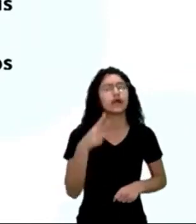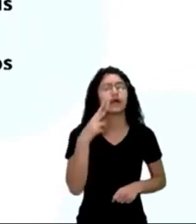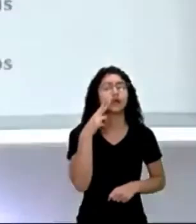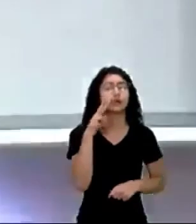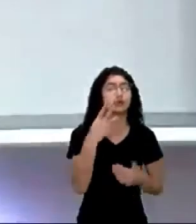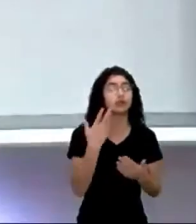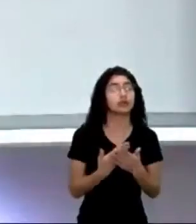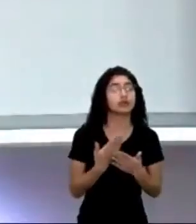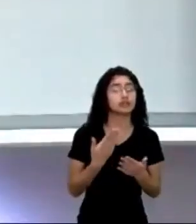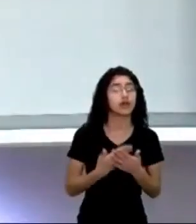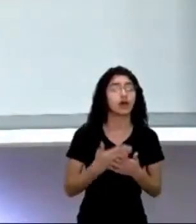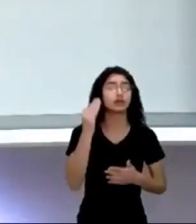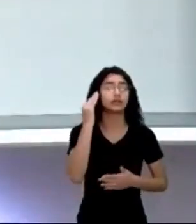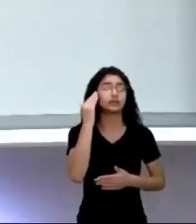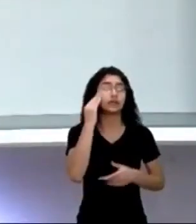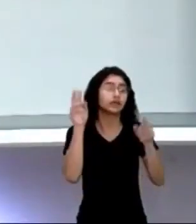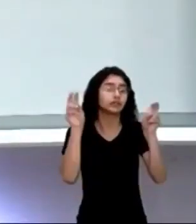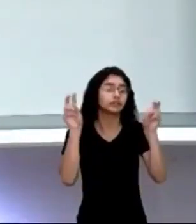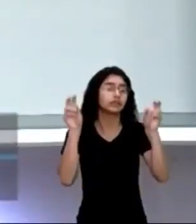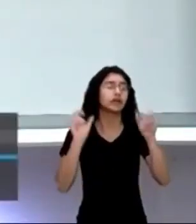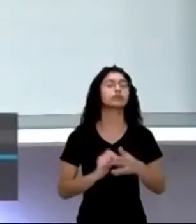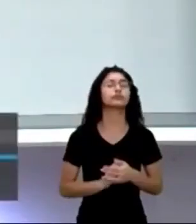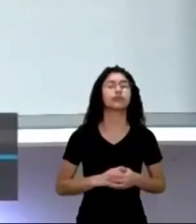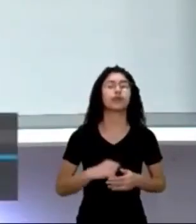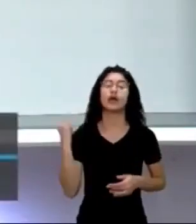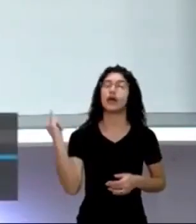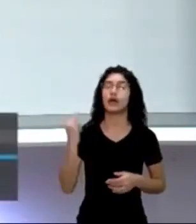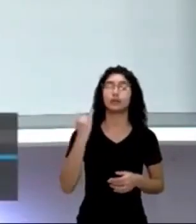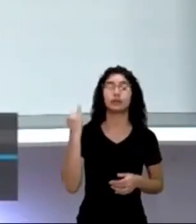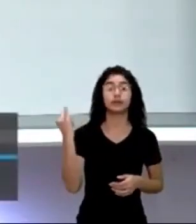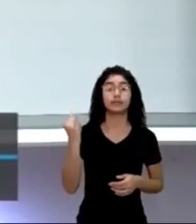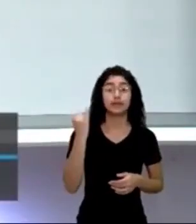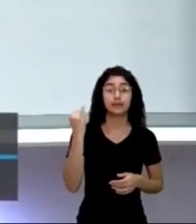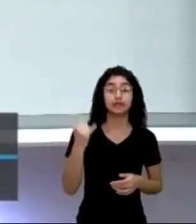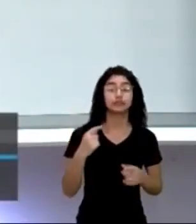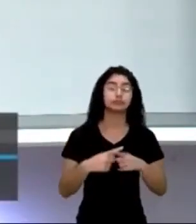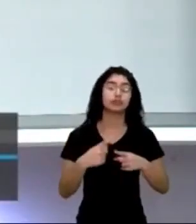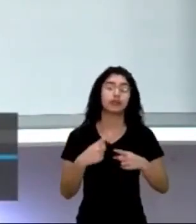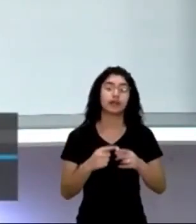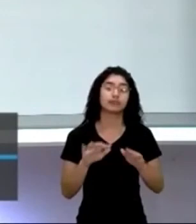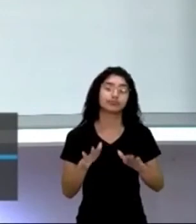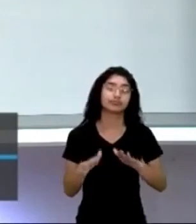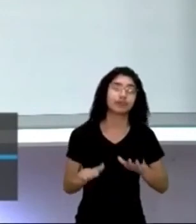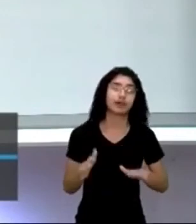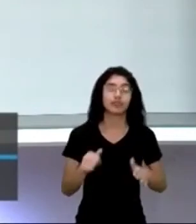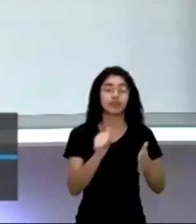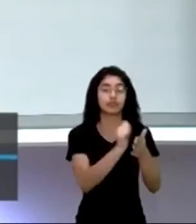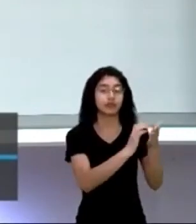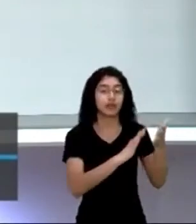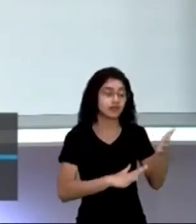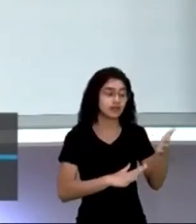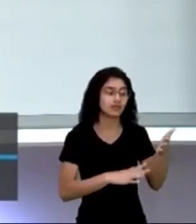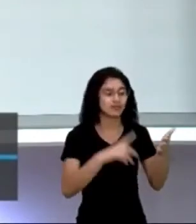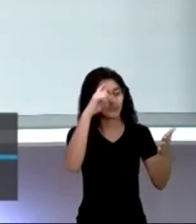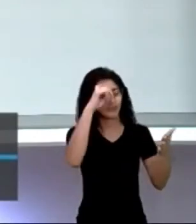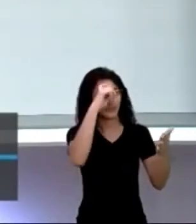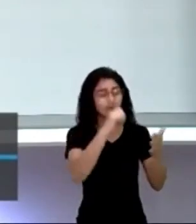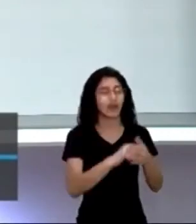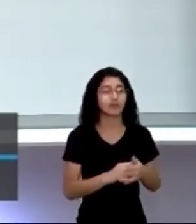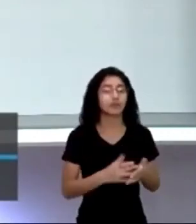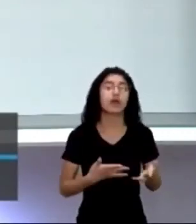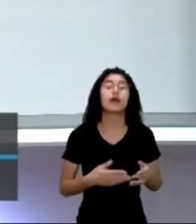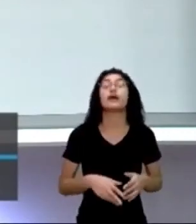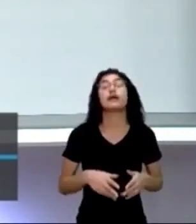melhor os assuntos. Então é importante, né? Às vezes a gente faz um exercício, está com dificuldade. Olha, é assim que a gente está aprendendo, tá? Não precisa